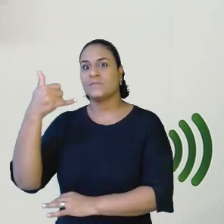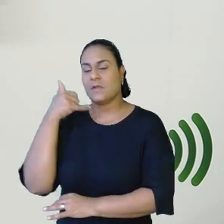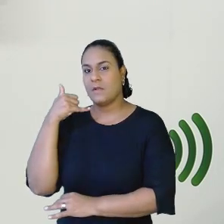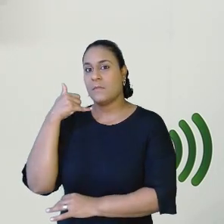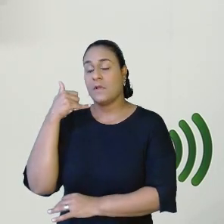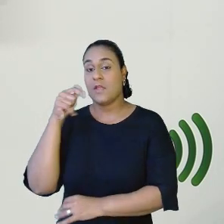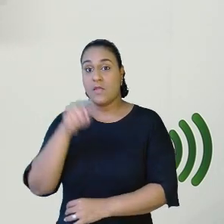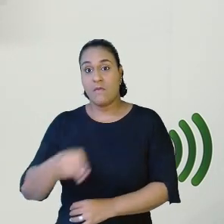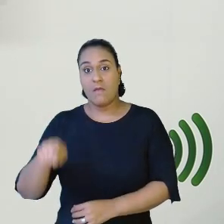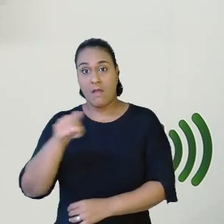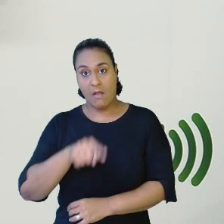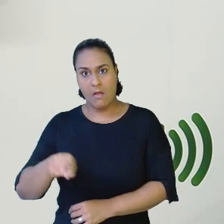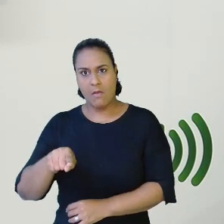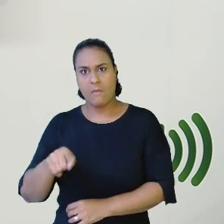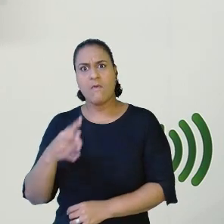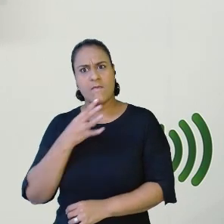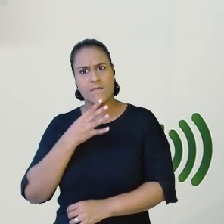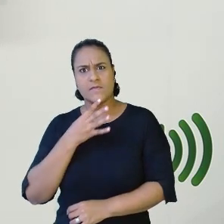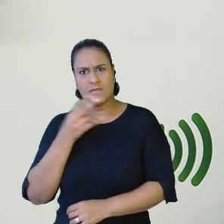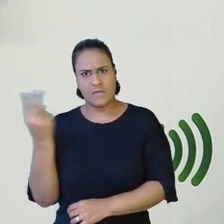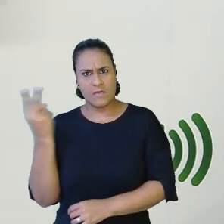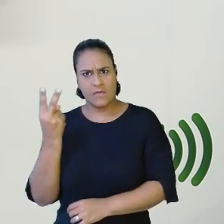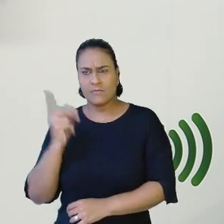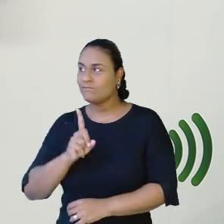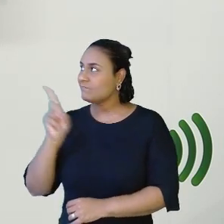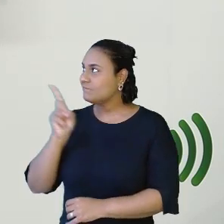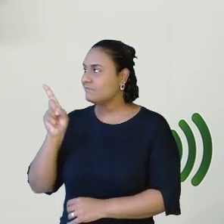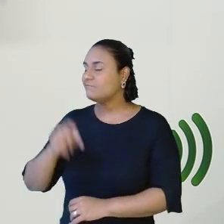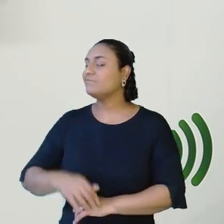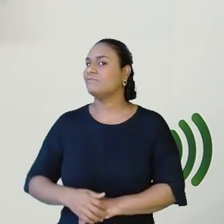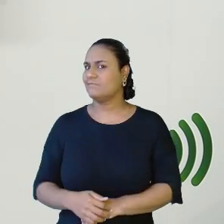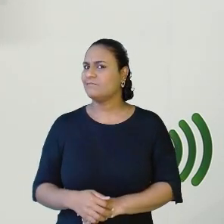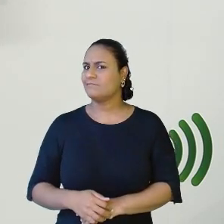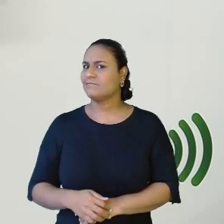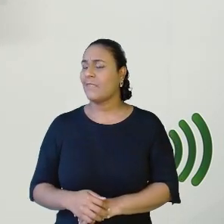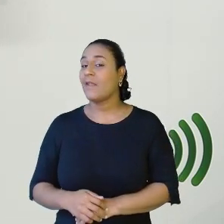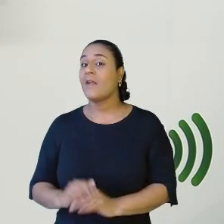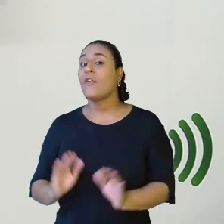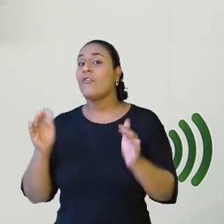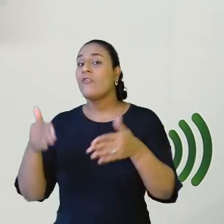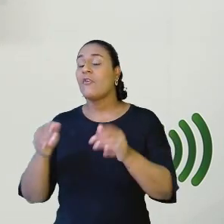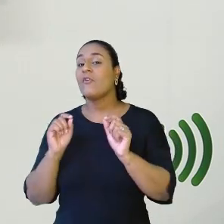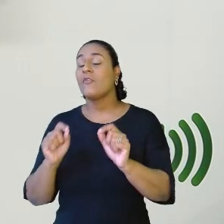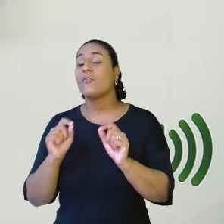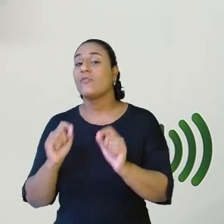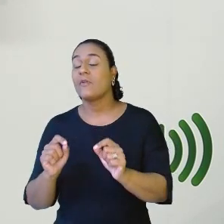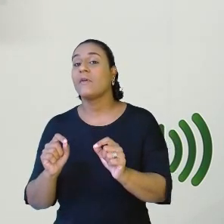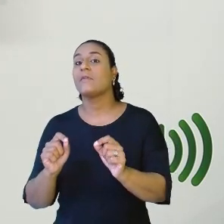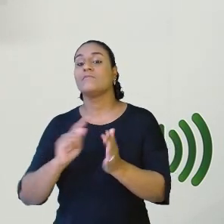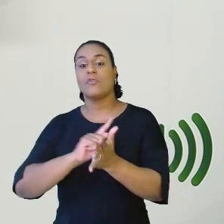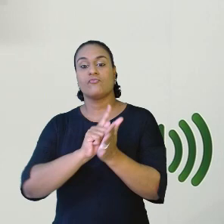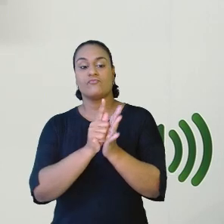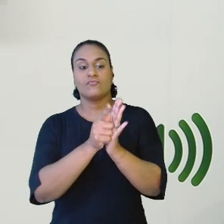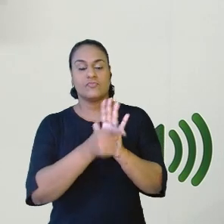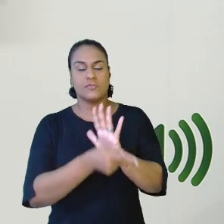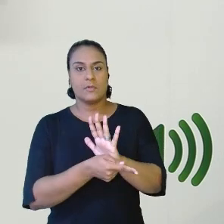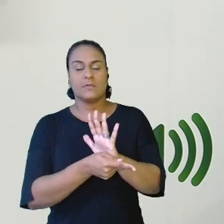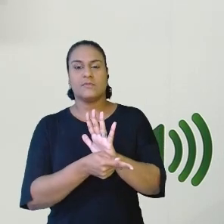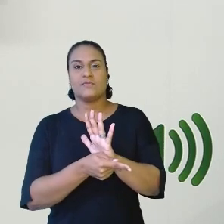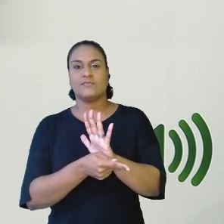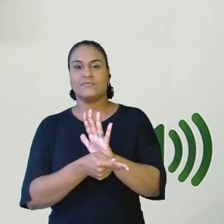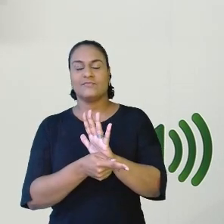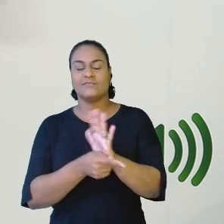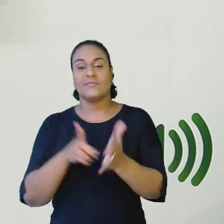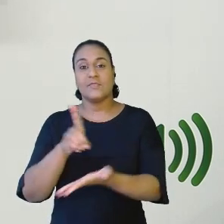o arroba, né? Vocês conhecem esse símbolo. E eles remetem justamente aos gêneros digitais. São aqueles que a